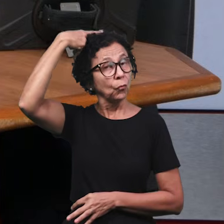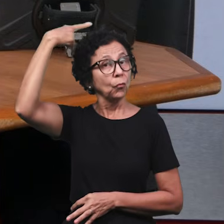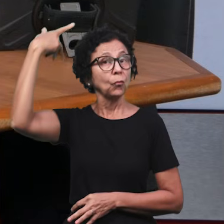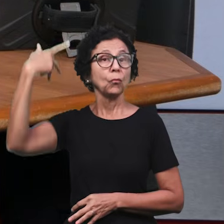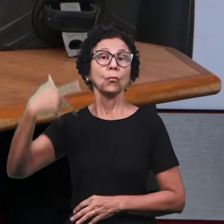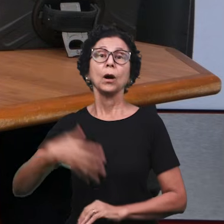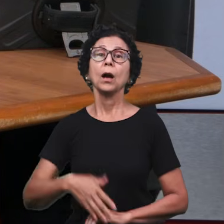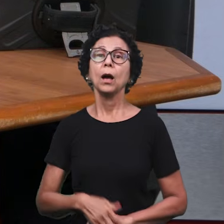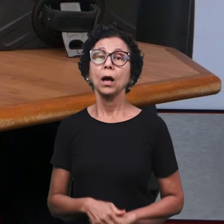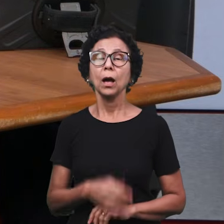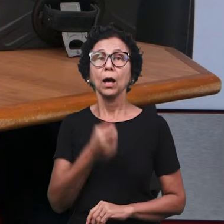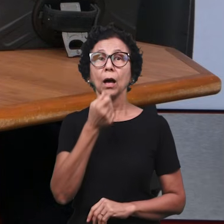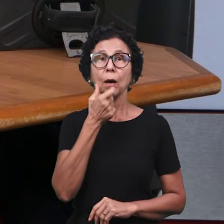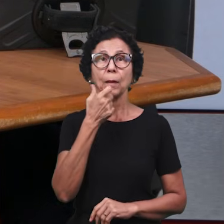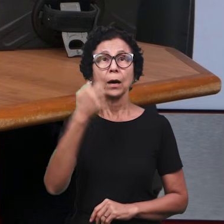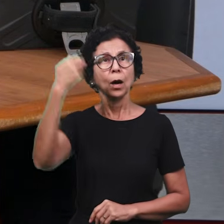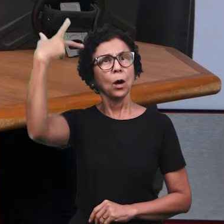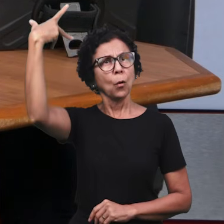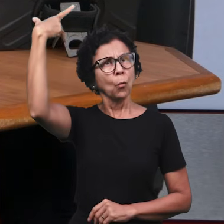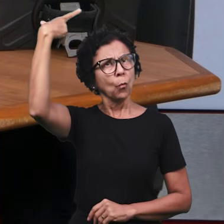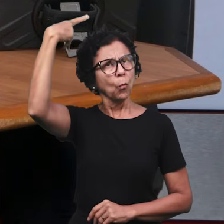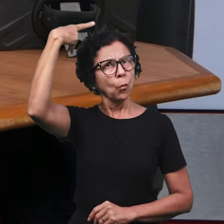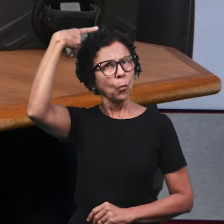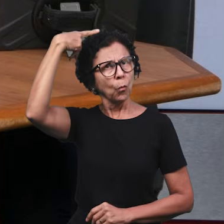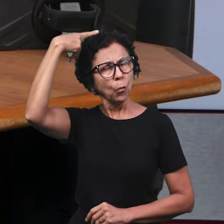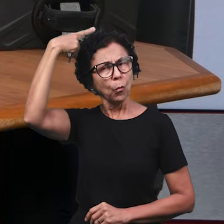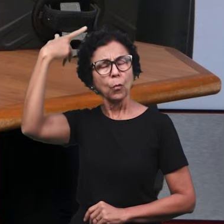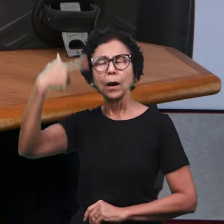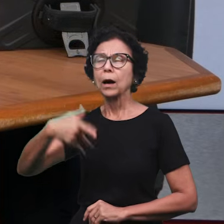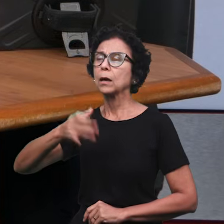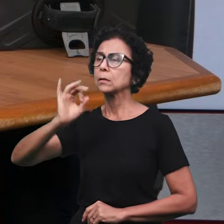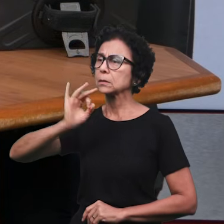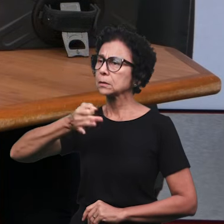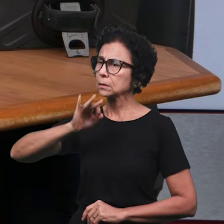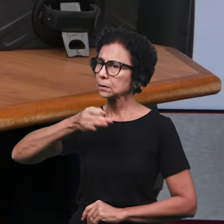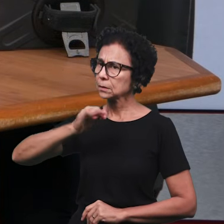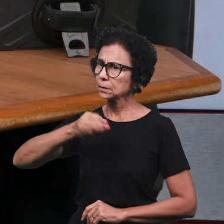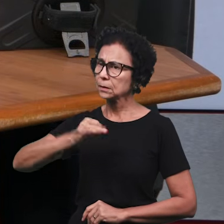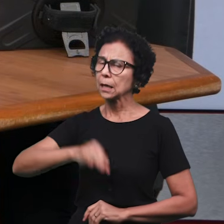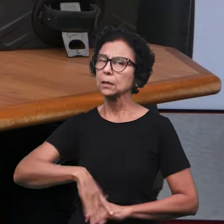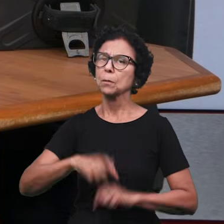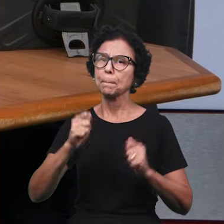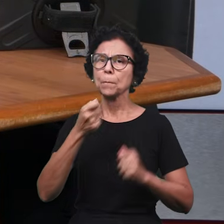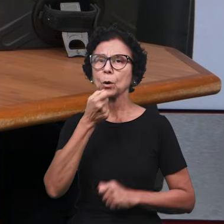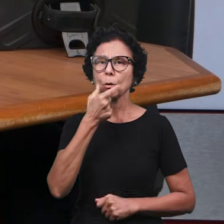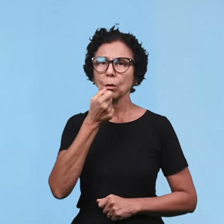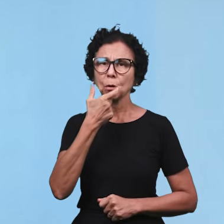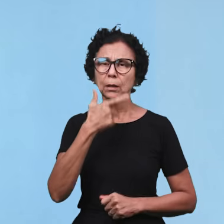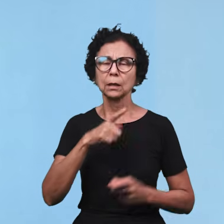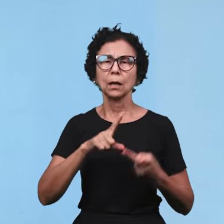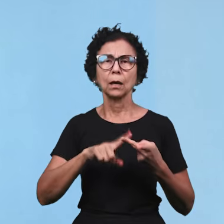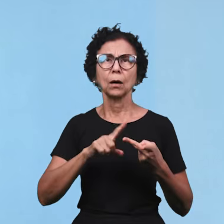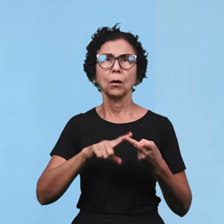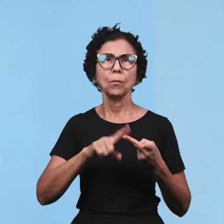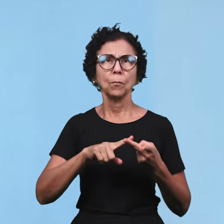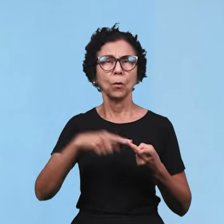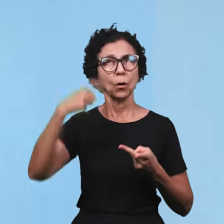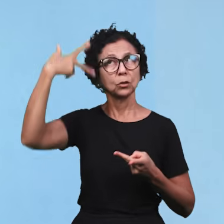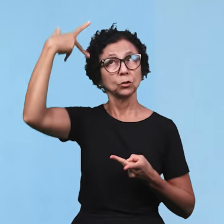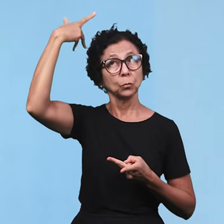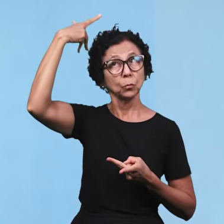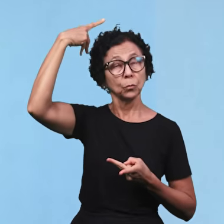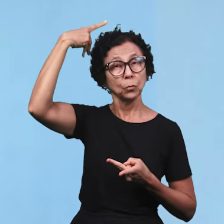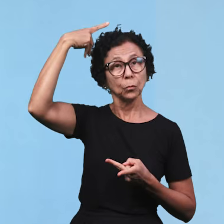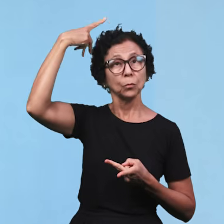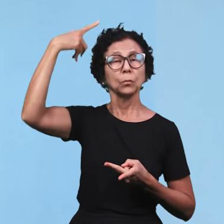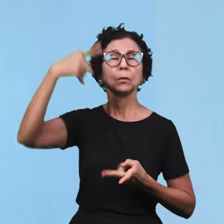a base de um bom tratamento é o tratamento clínico, onde a gente inicia as medicações via oral, ou seja, o paciente toma alguns... Comprimido mesmo.